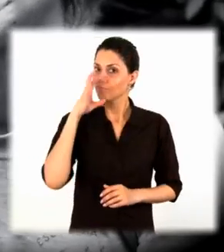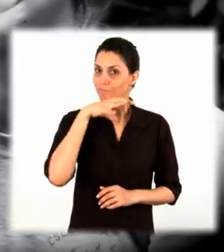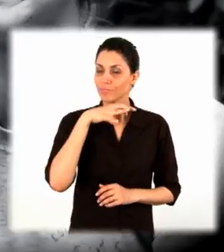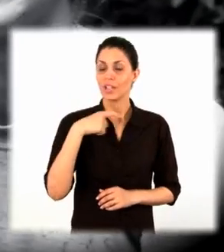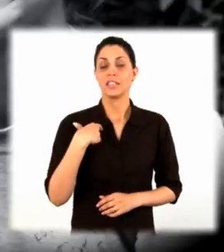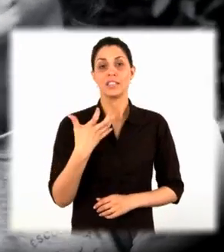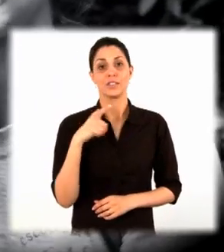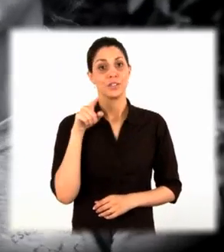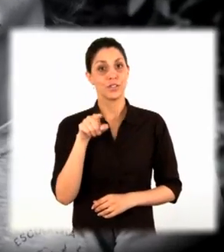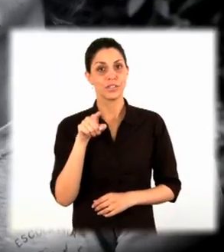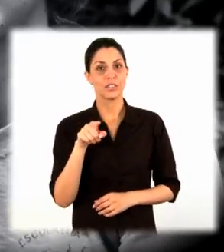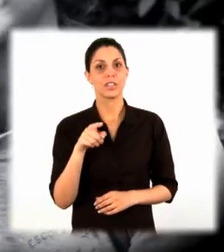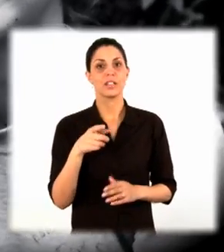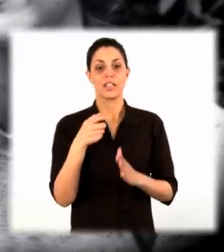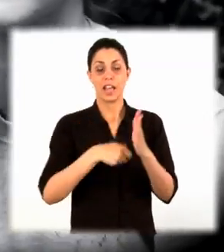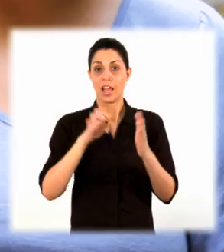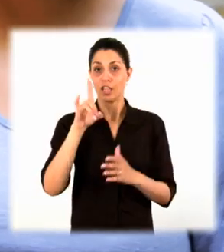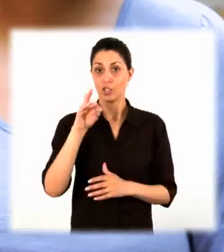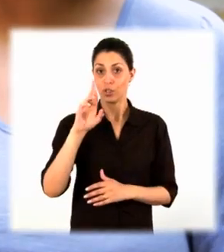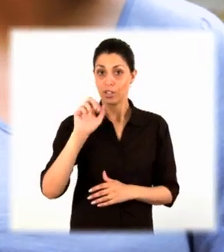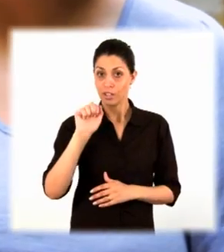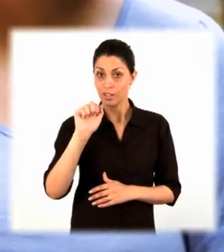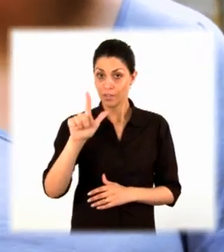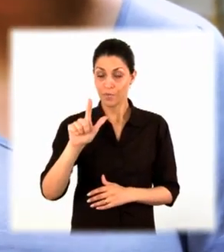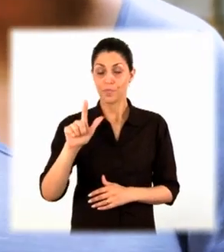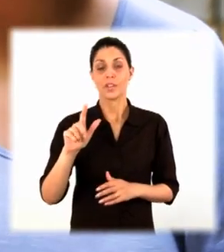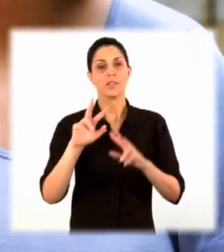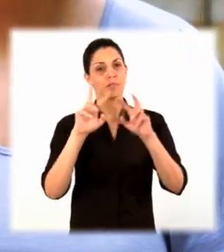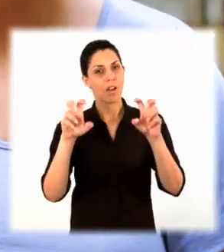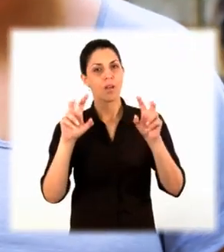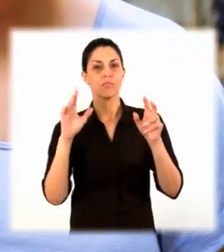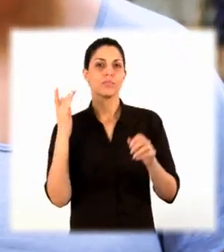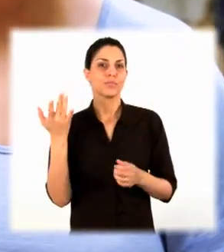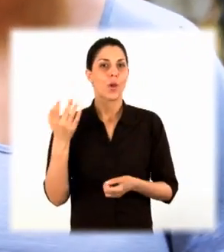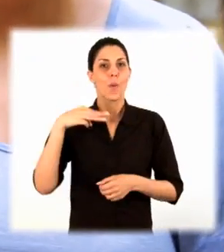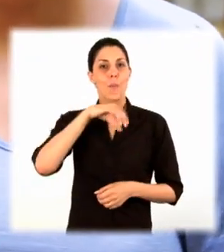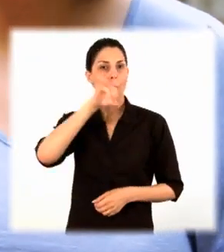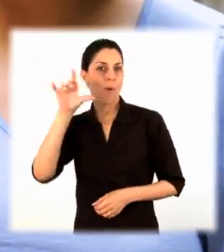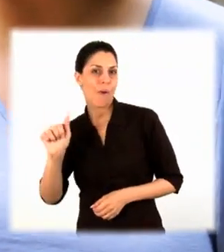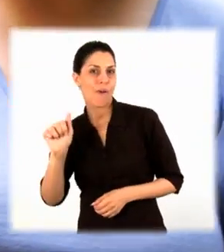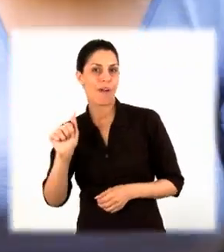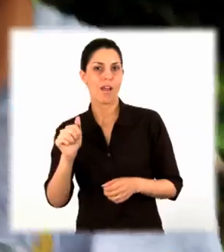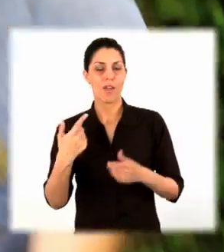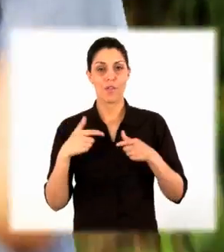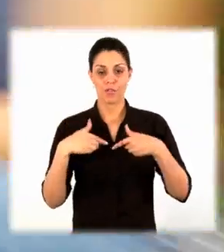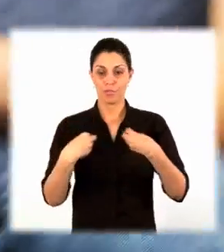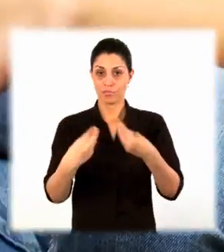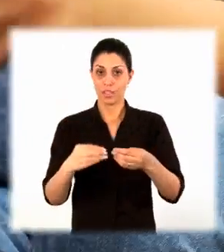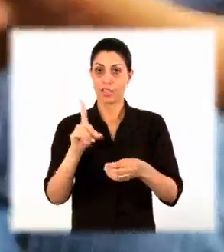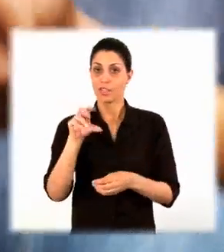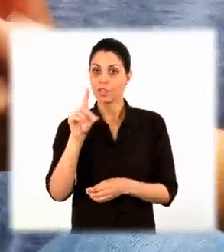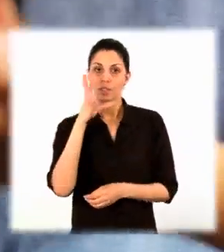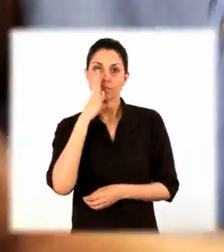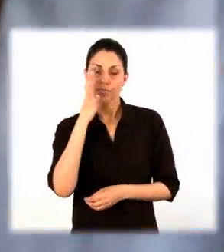gente gostaria que você fizesse um editorial, um texto que falasse um pouquinho sobre moda, a partir desse DVD aqui que eu vou deixar com você, para